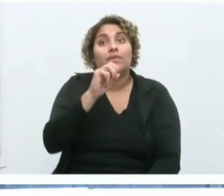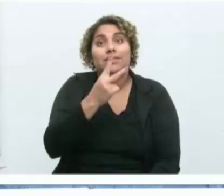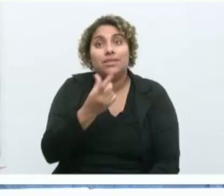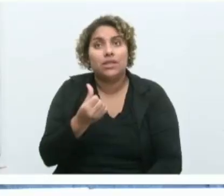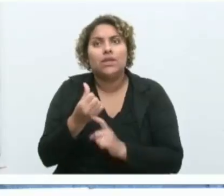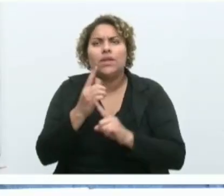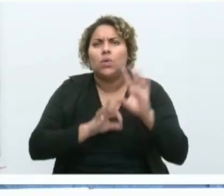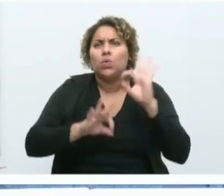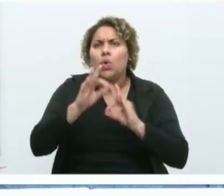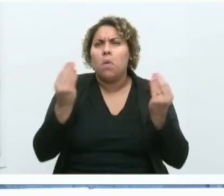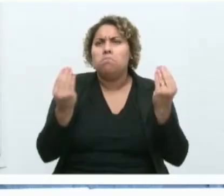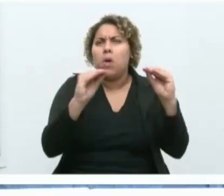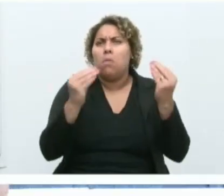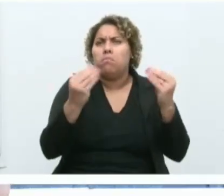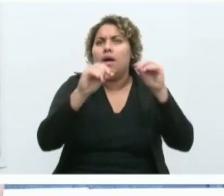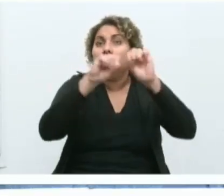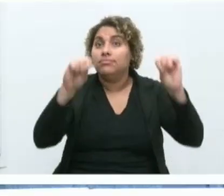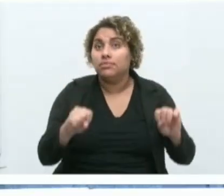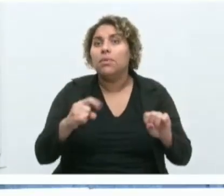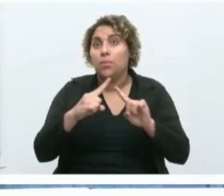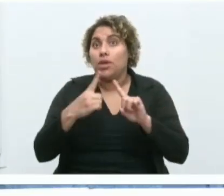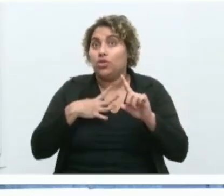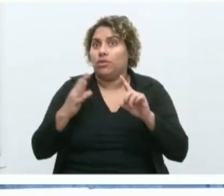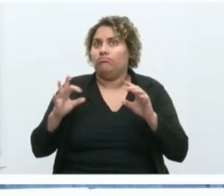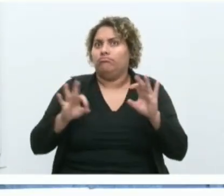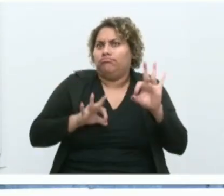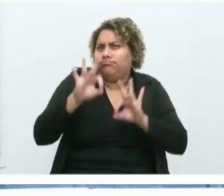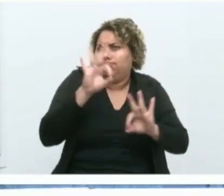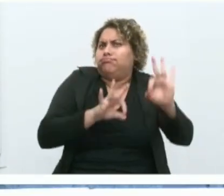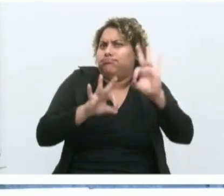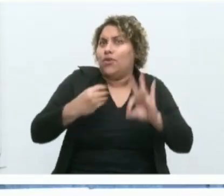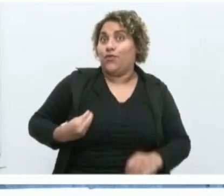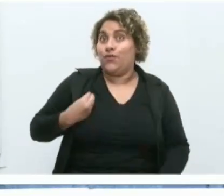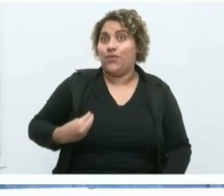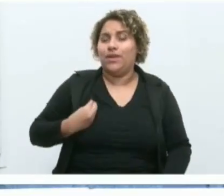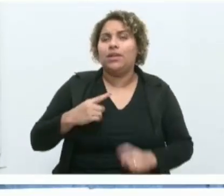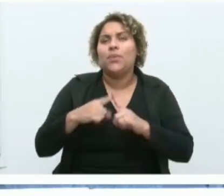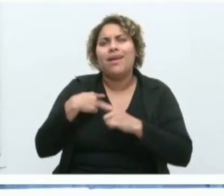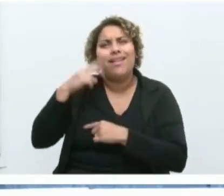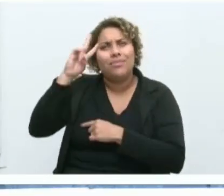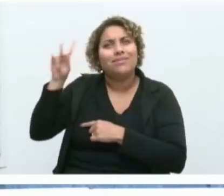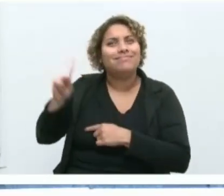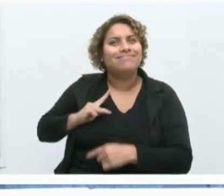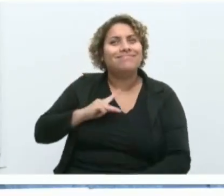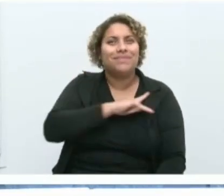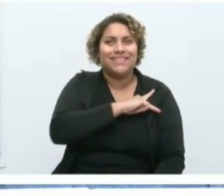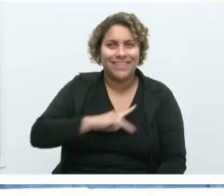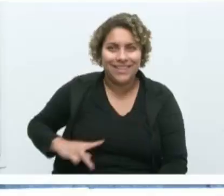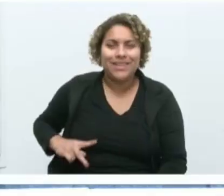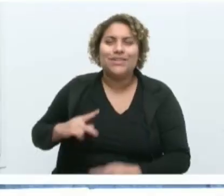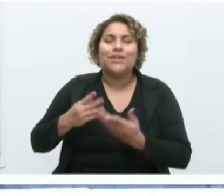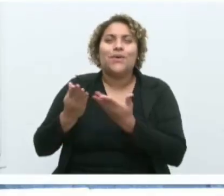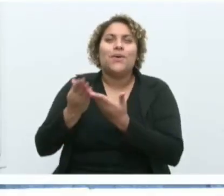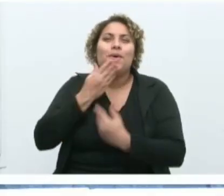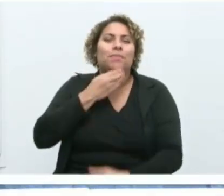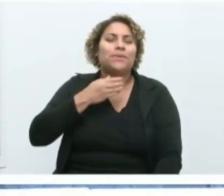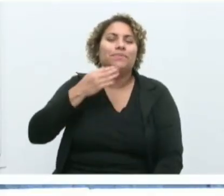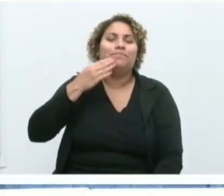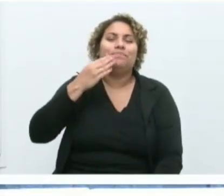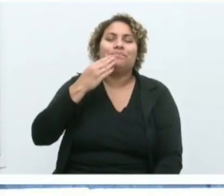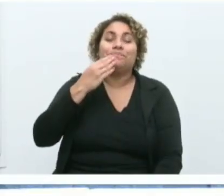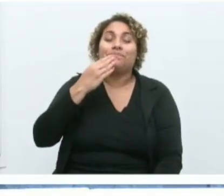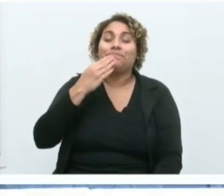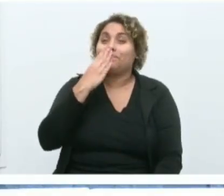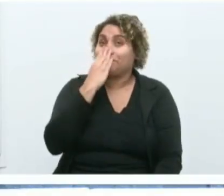sendo feito, porque, como o presidente Fábio Ladão falou, muitas pessoas vêm de fora para gastar no